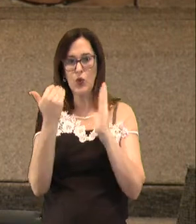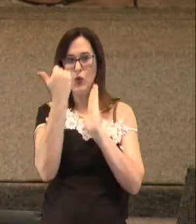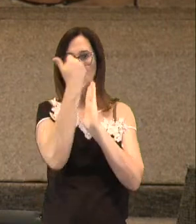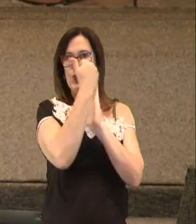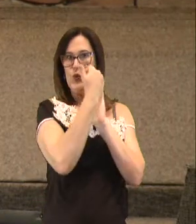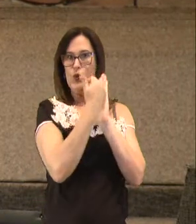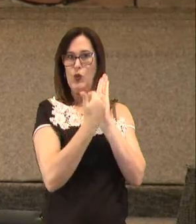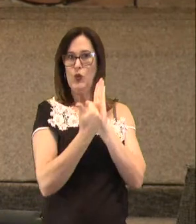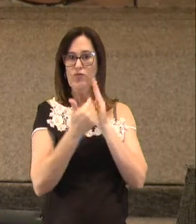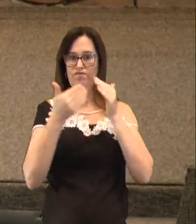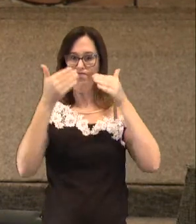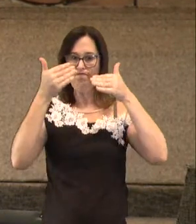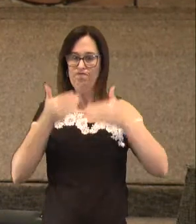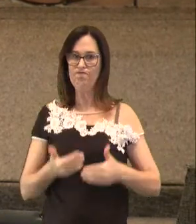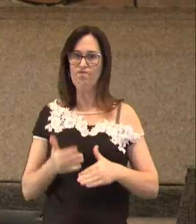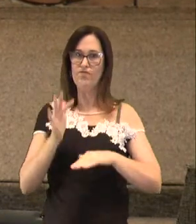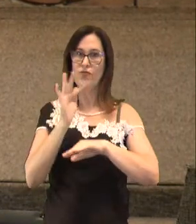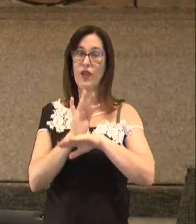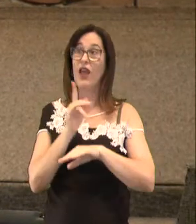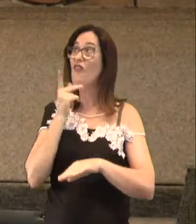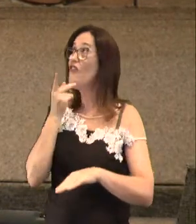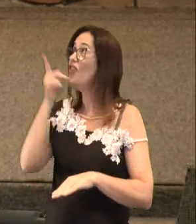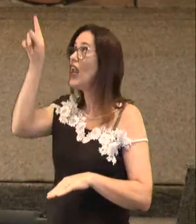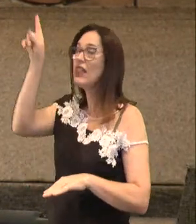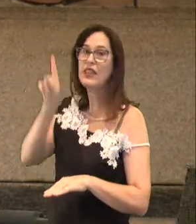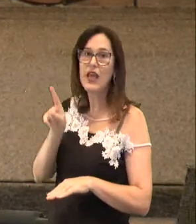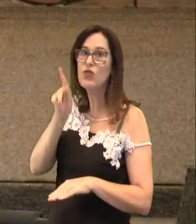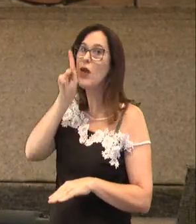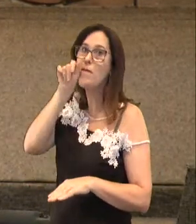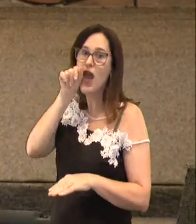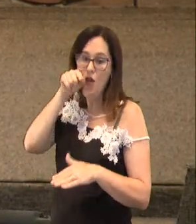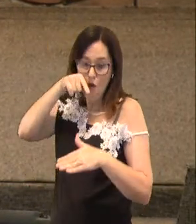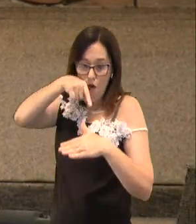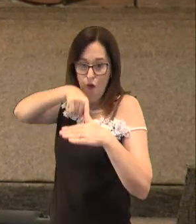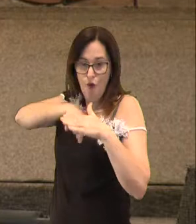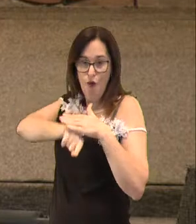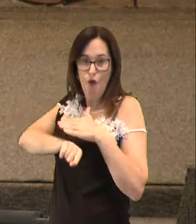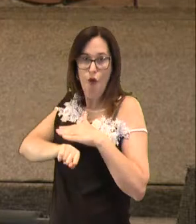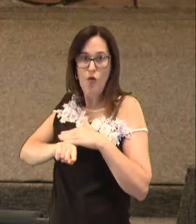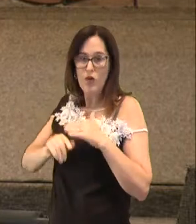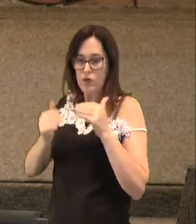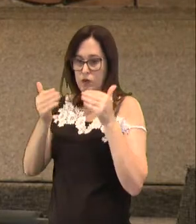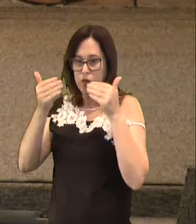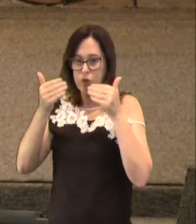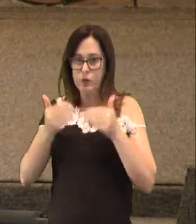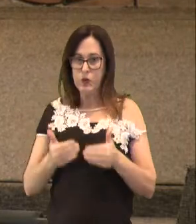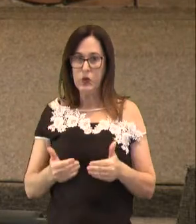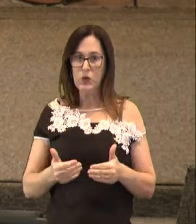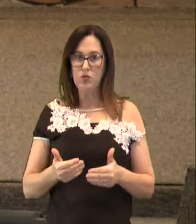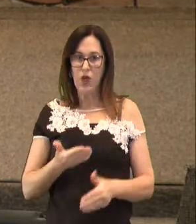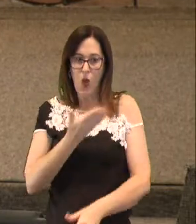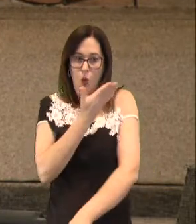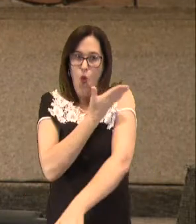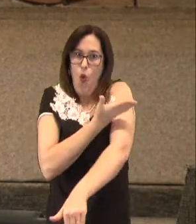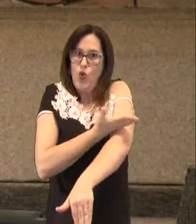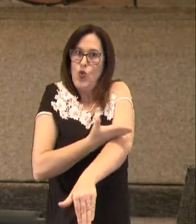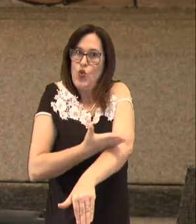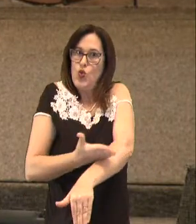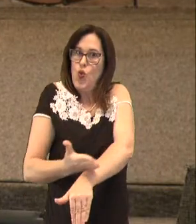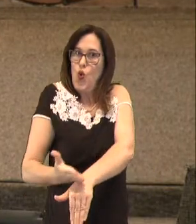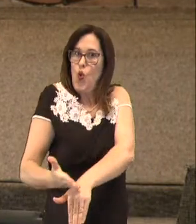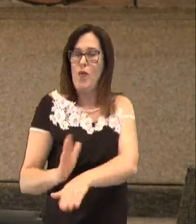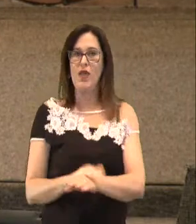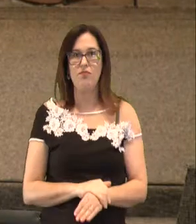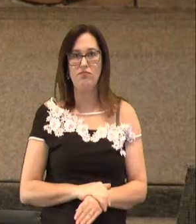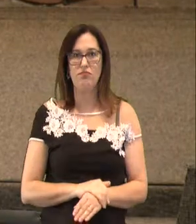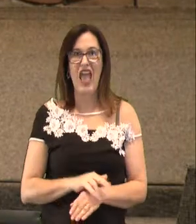e afirmar que Deus é Pai era algo profundamente formal e ritual. Dizer que Deus era